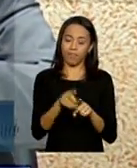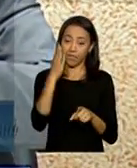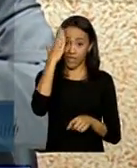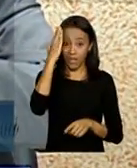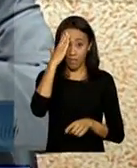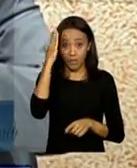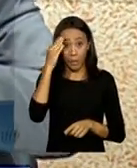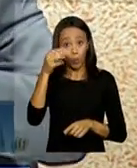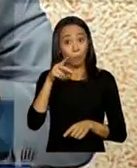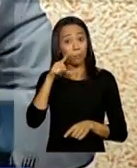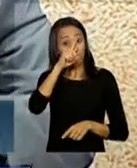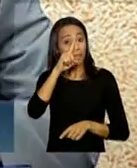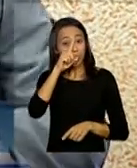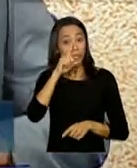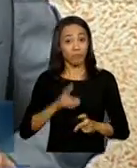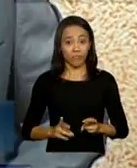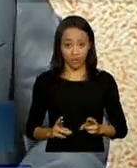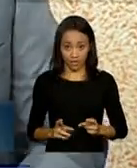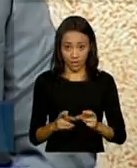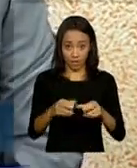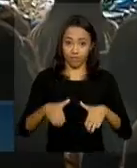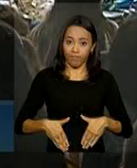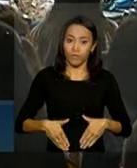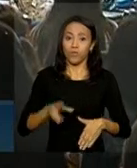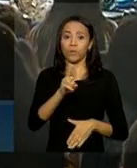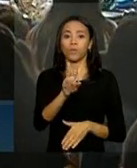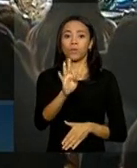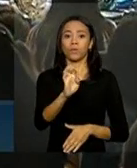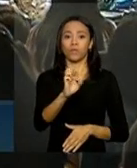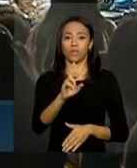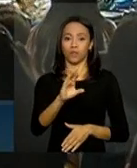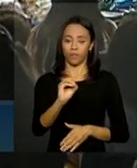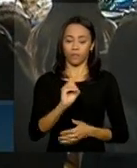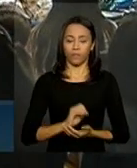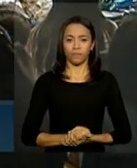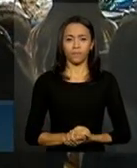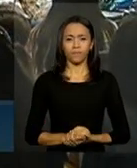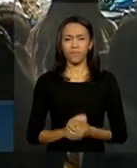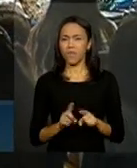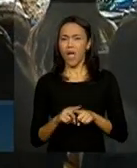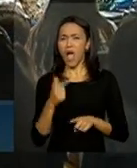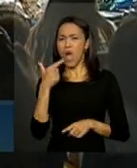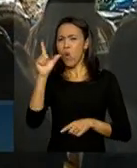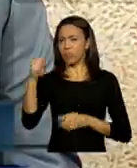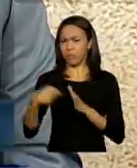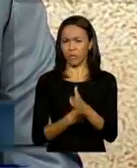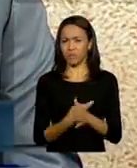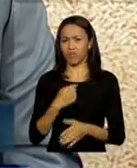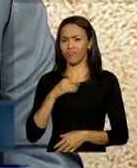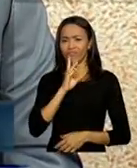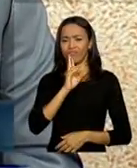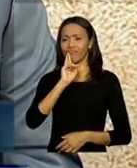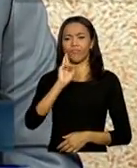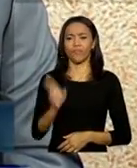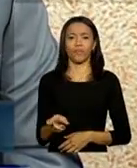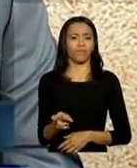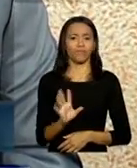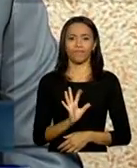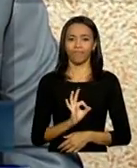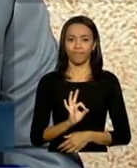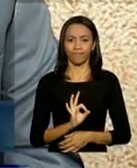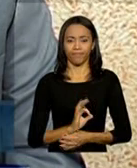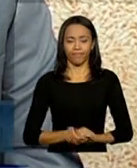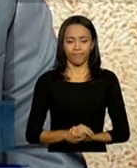de útero para as mães sobre outra eu não vou comentar sobre outra pergunta não cabe a Mim comentar sobre outra